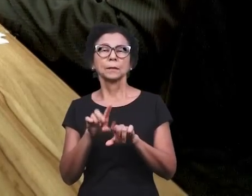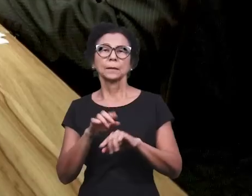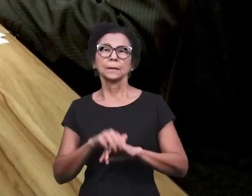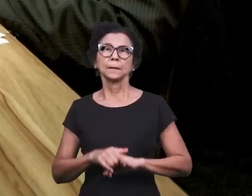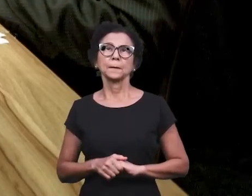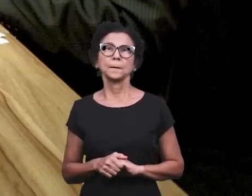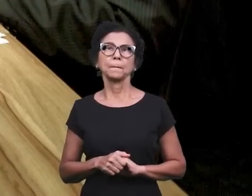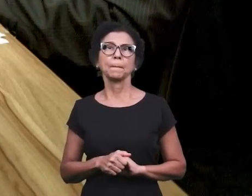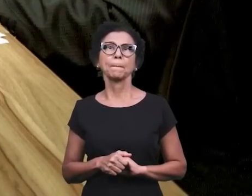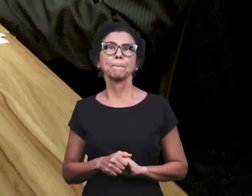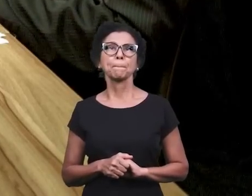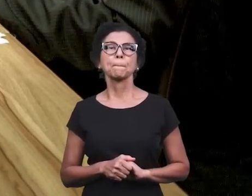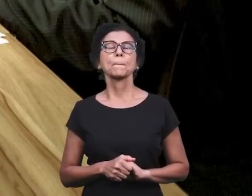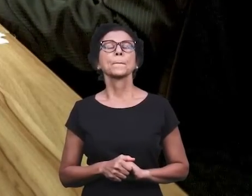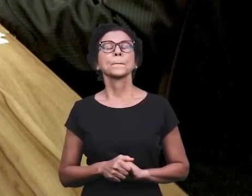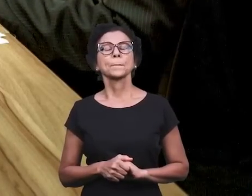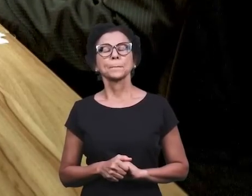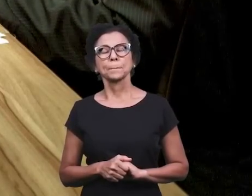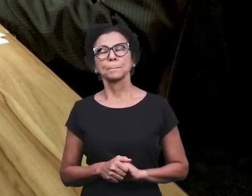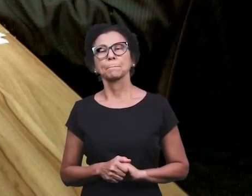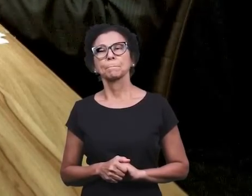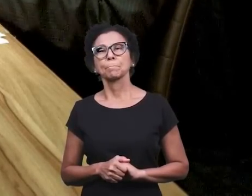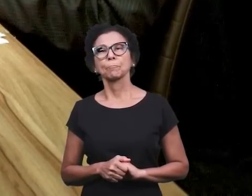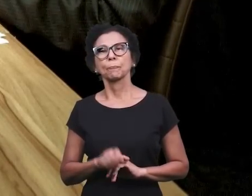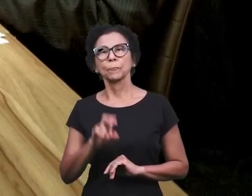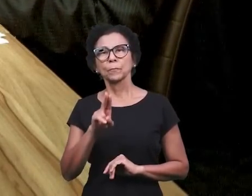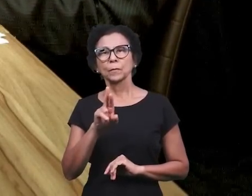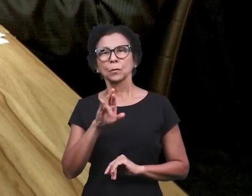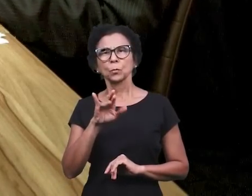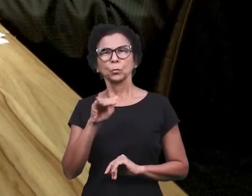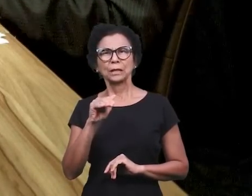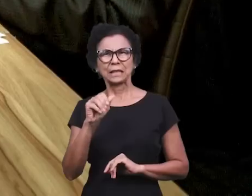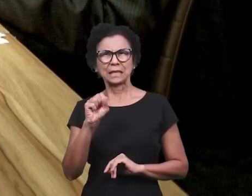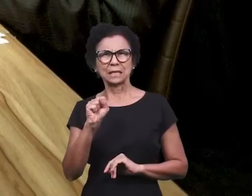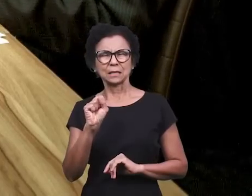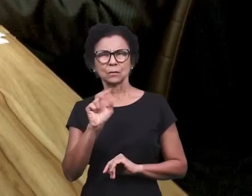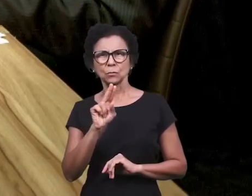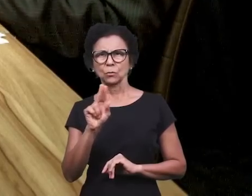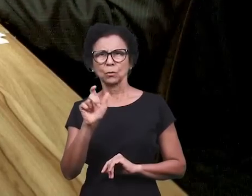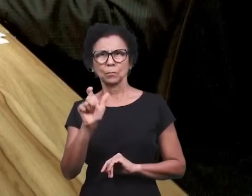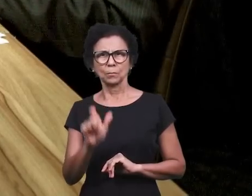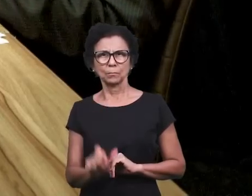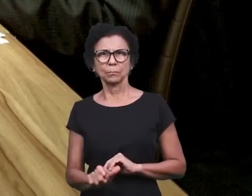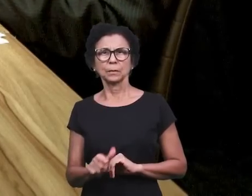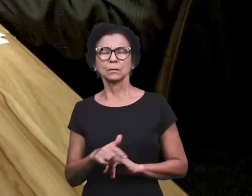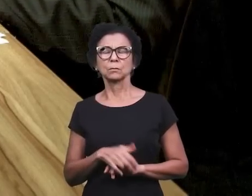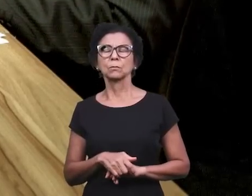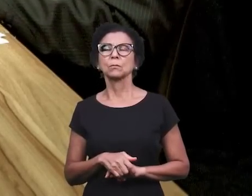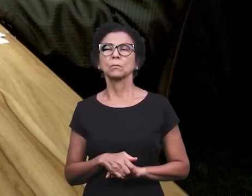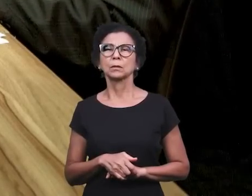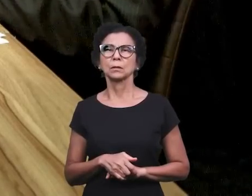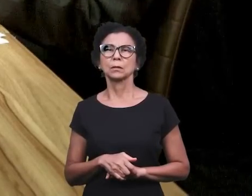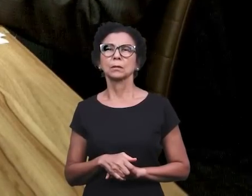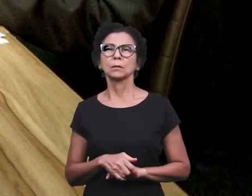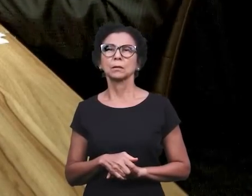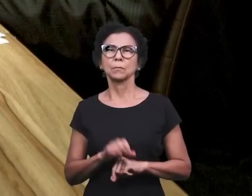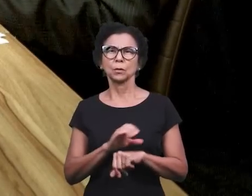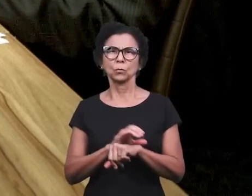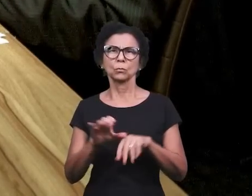Urias fazer o seu curso de formação. Urias foi uma pessoa que apareceu assim